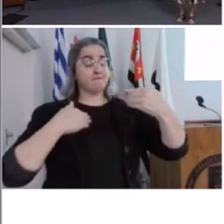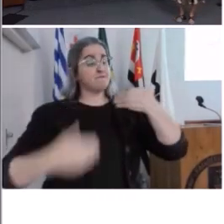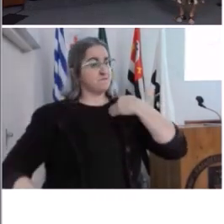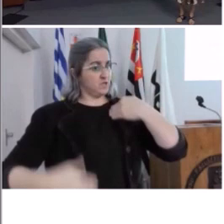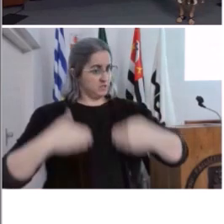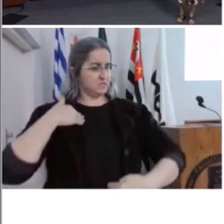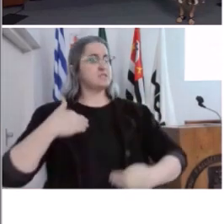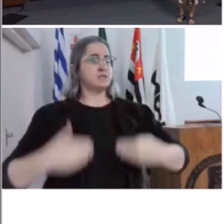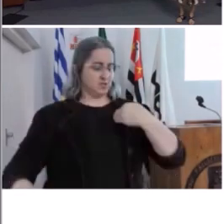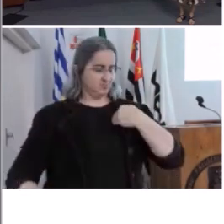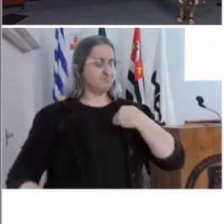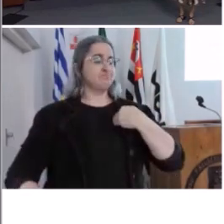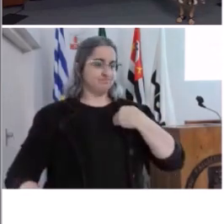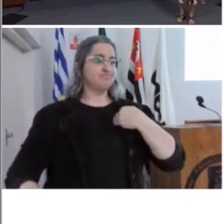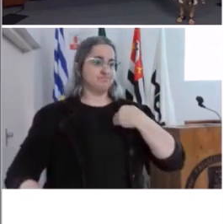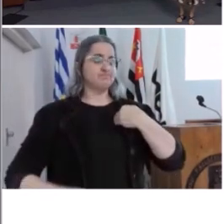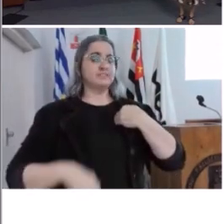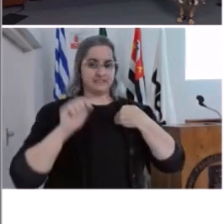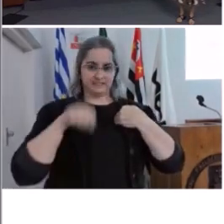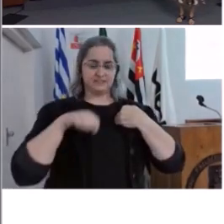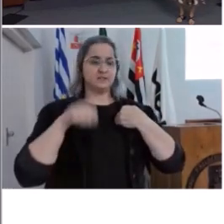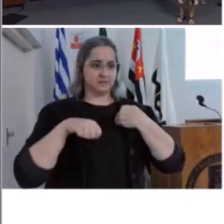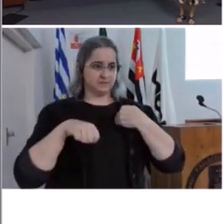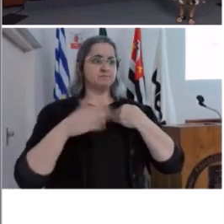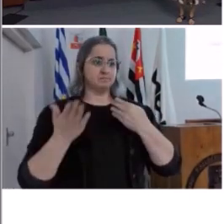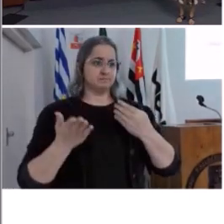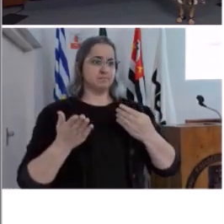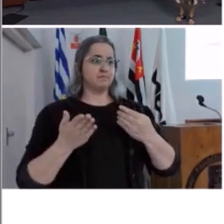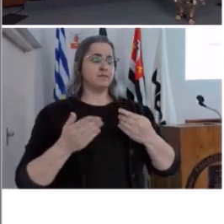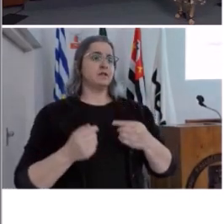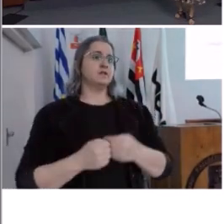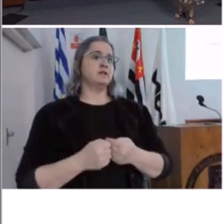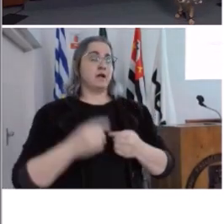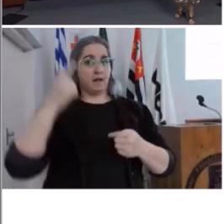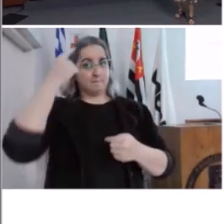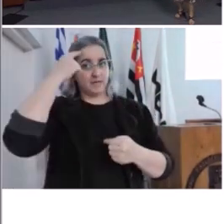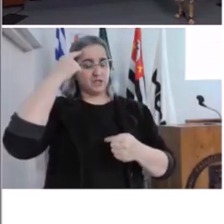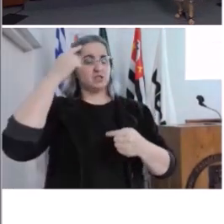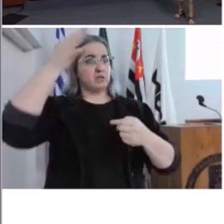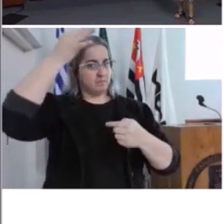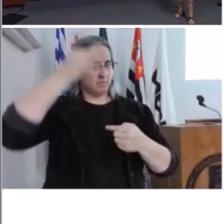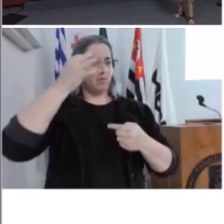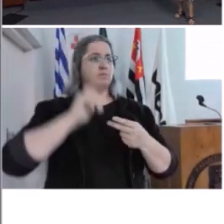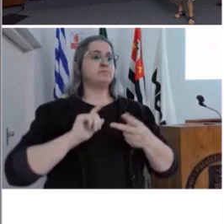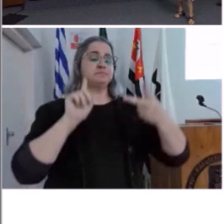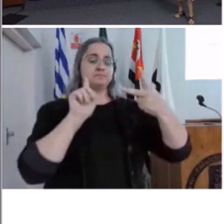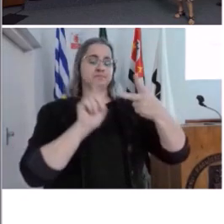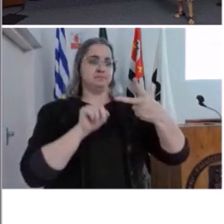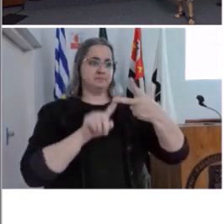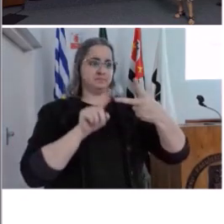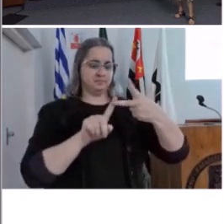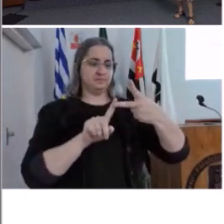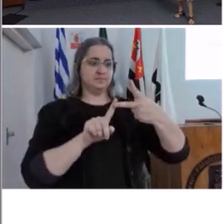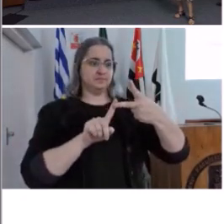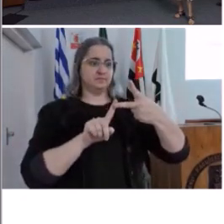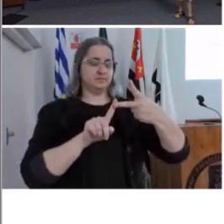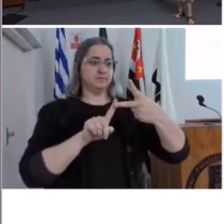física, né? O cognitivo está preservado. Nós temos a deficiência que nós